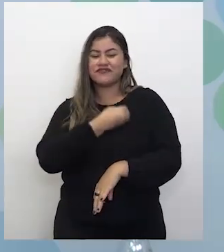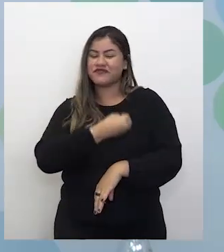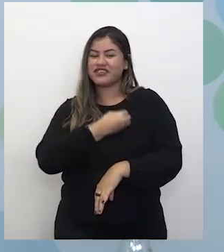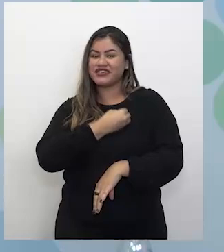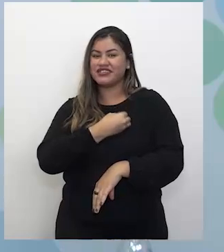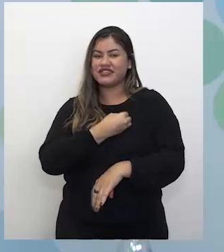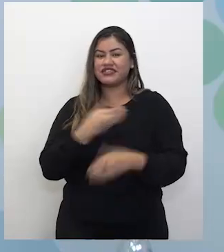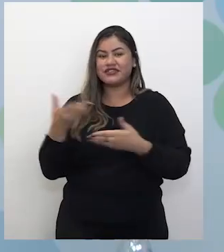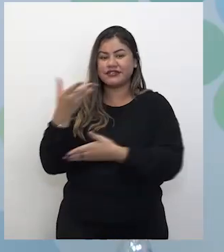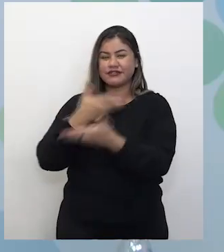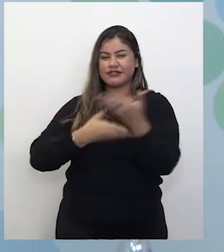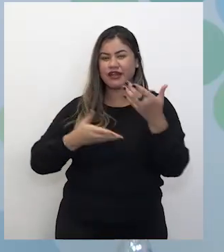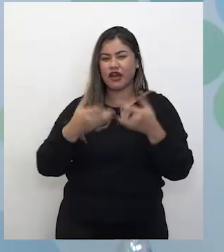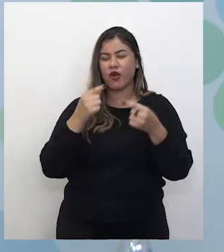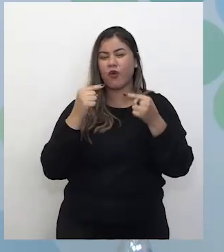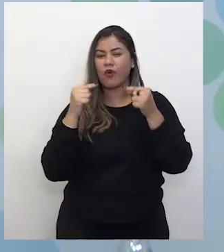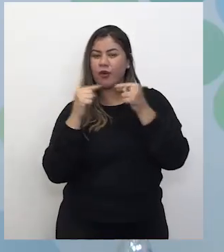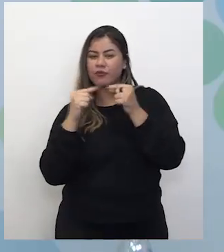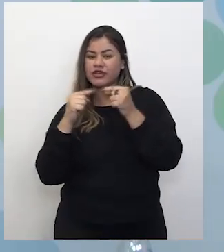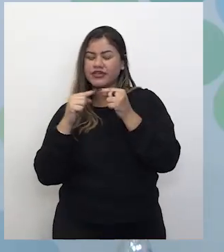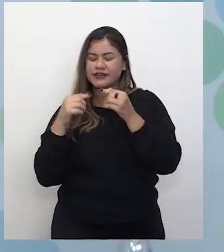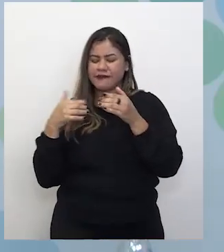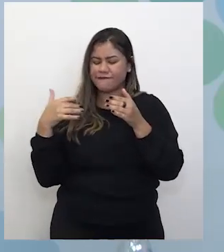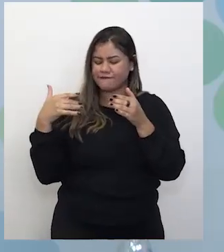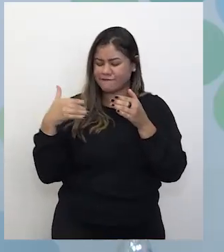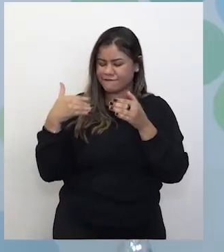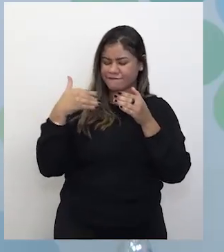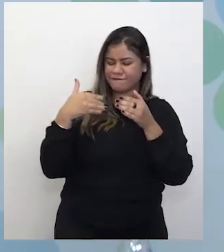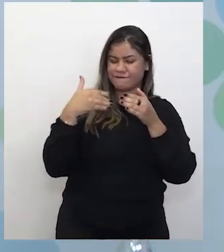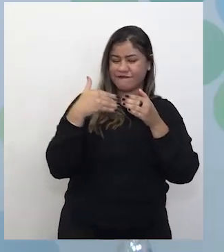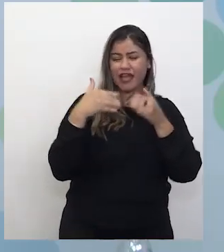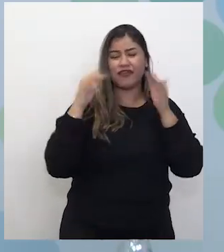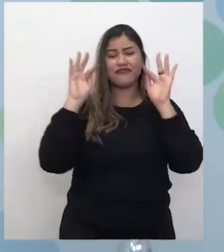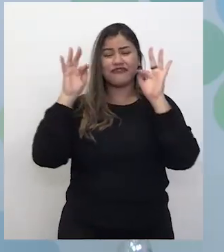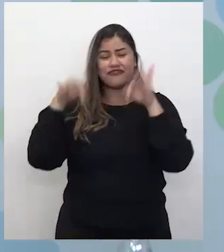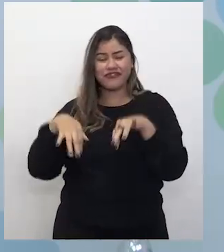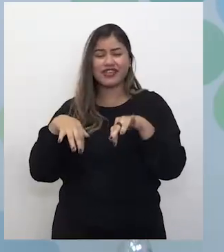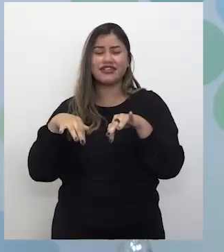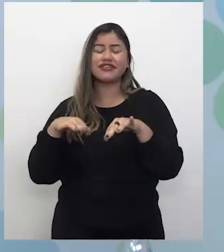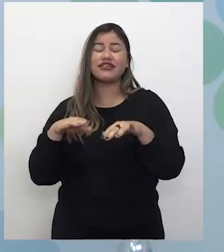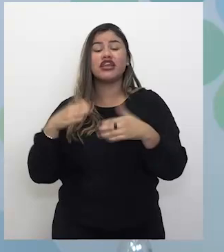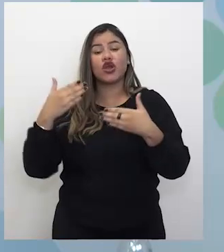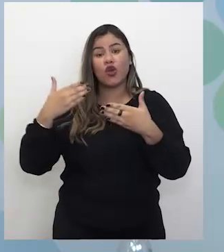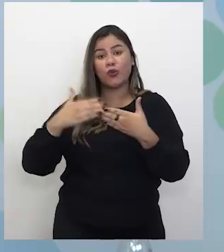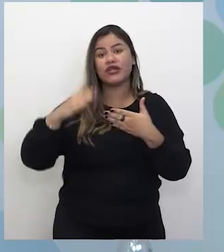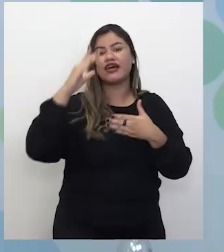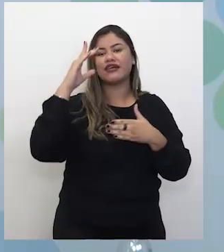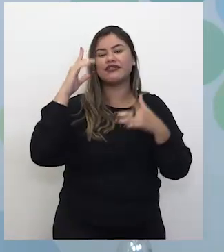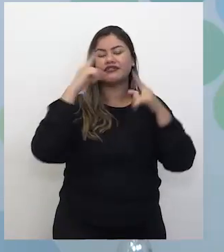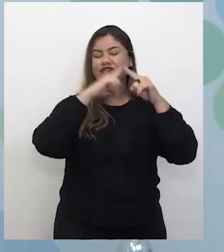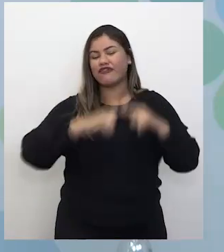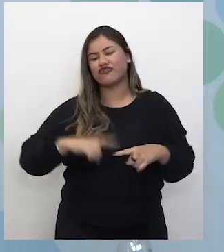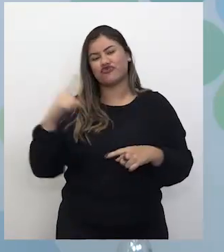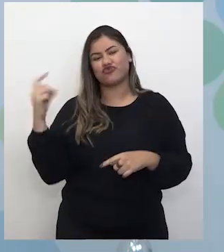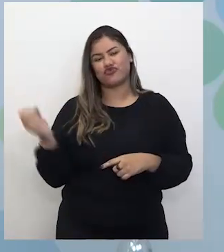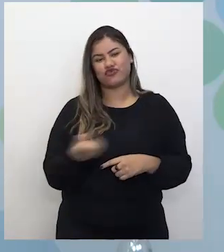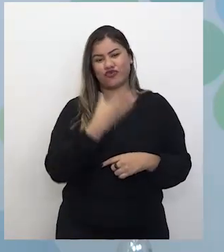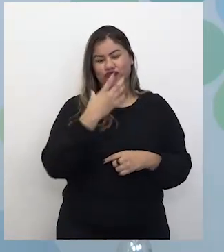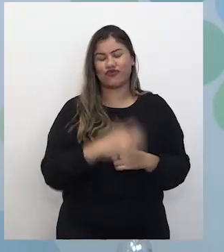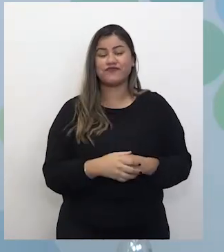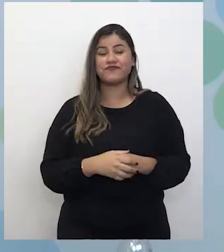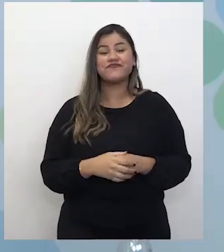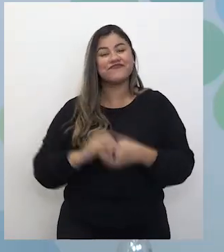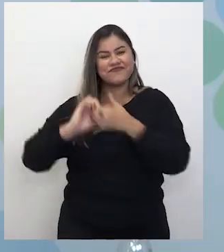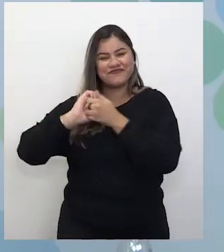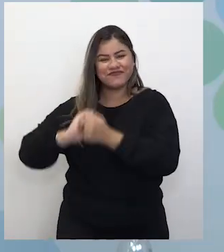aí com esse ciclo que está se aproximando o fim dele, para entrar em outros desafios. Também saúdo todos